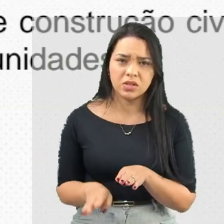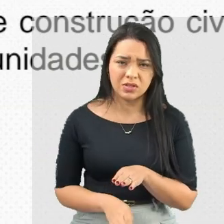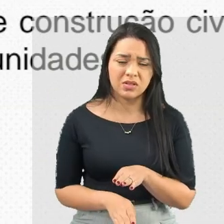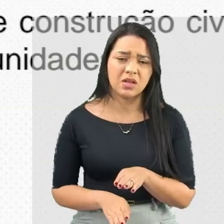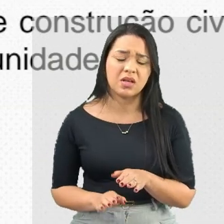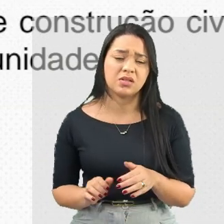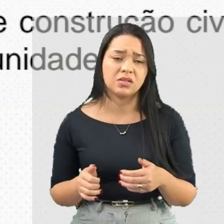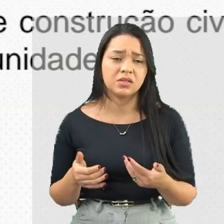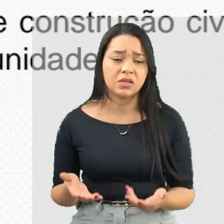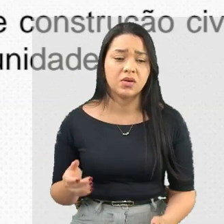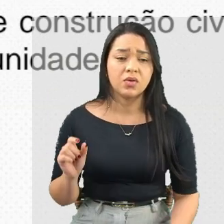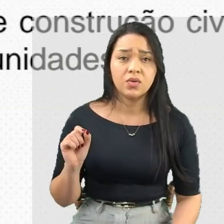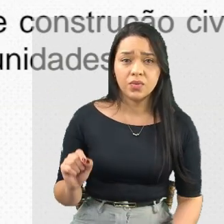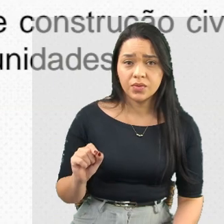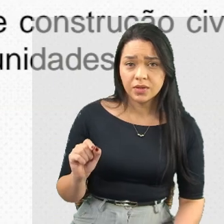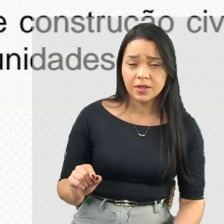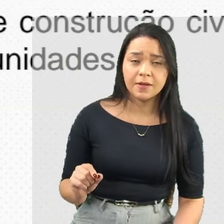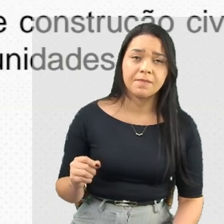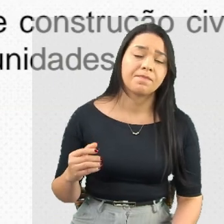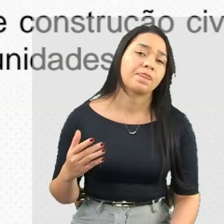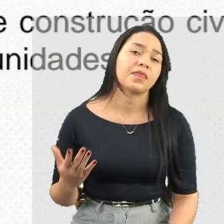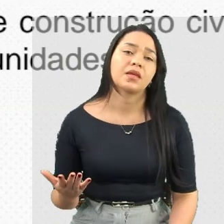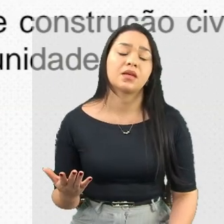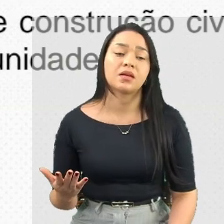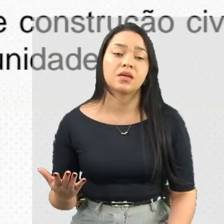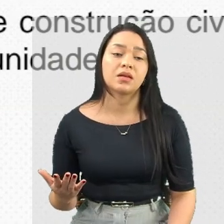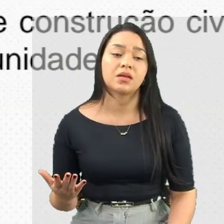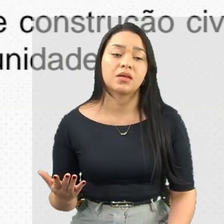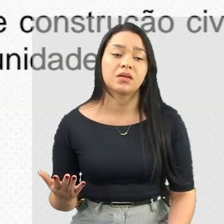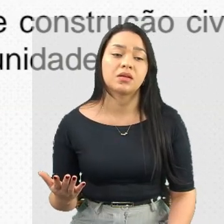Então, inclusive, a questão